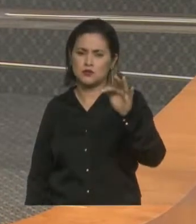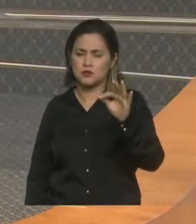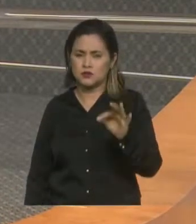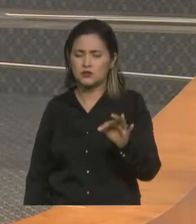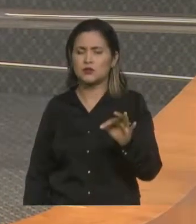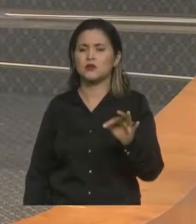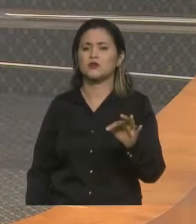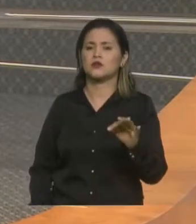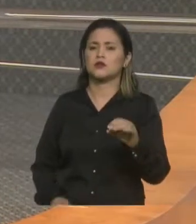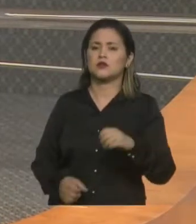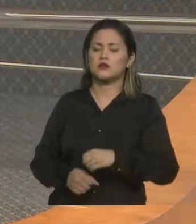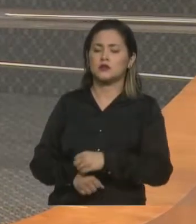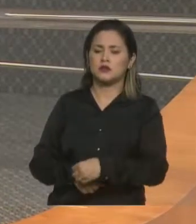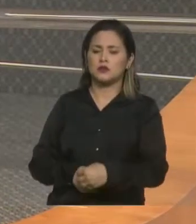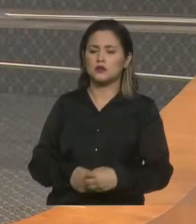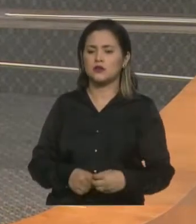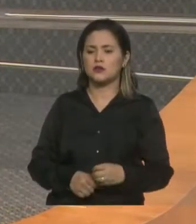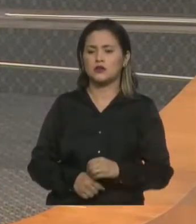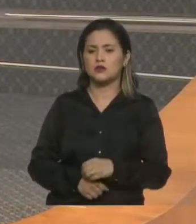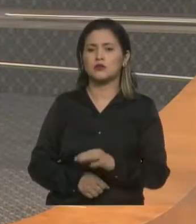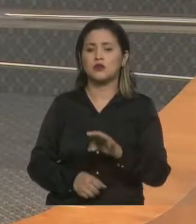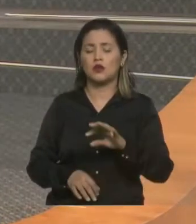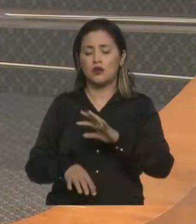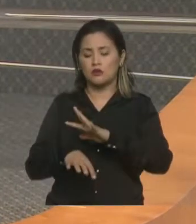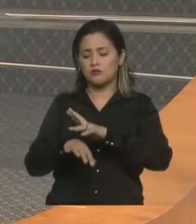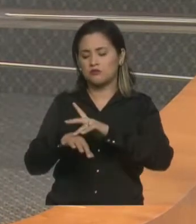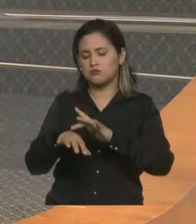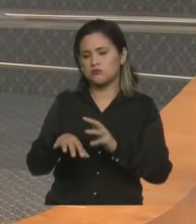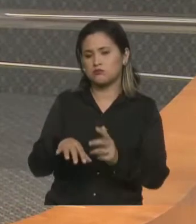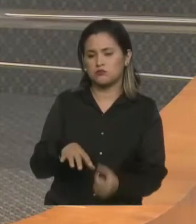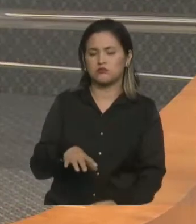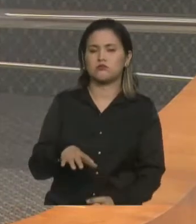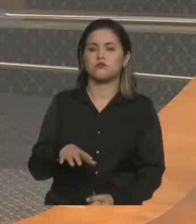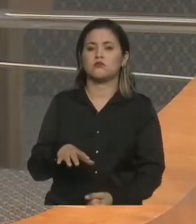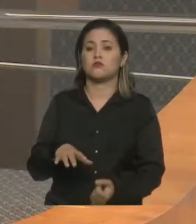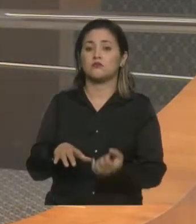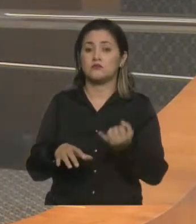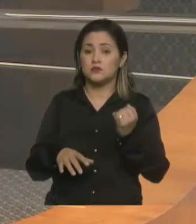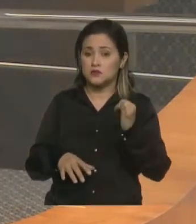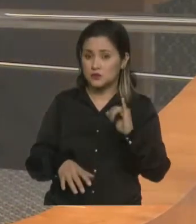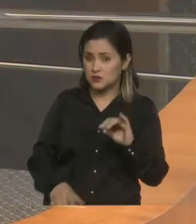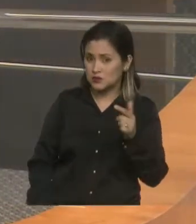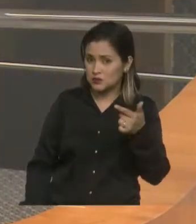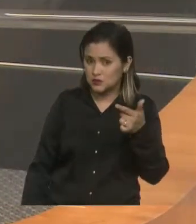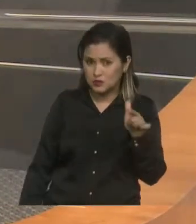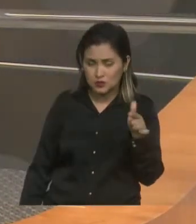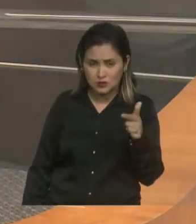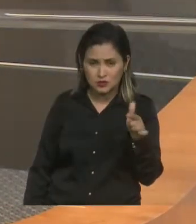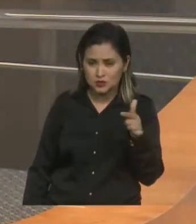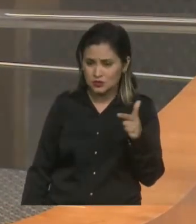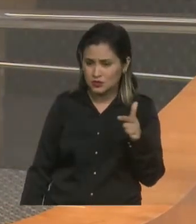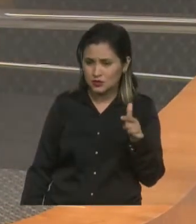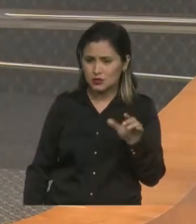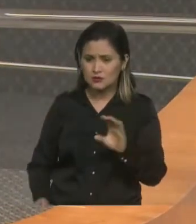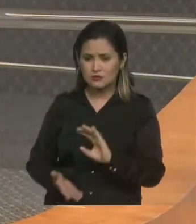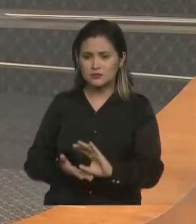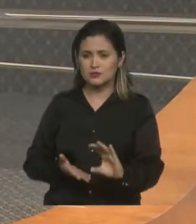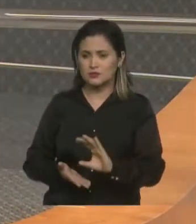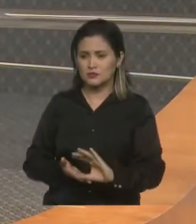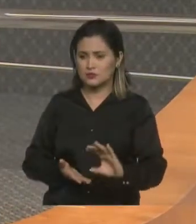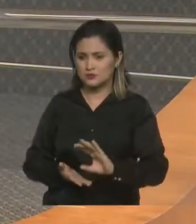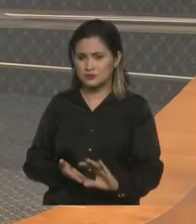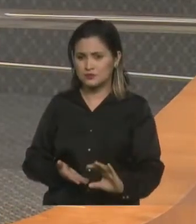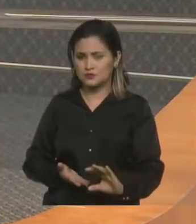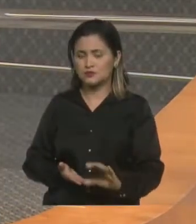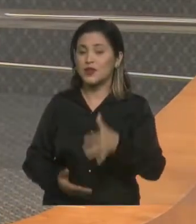câncer no Estado em ações curativas. Se nós não tivermos o mínimo de recurso investido